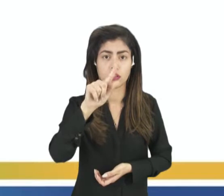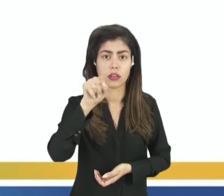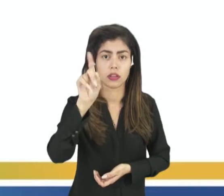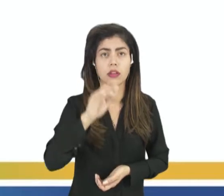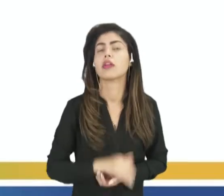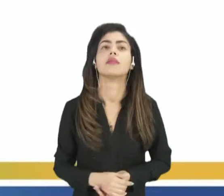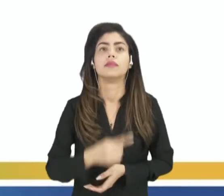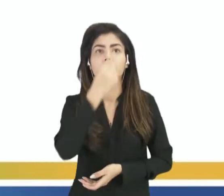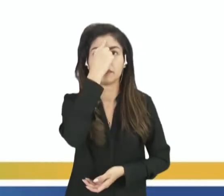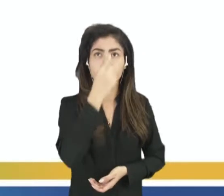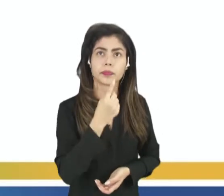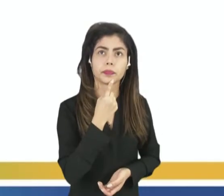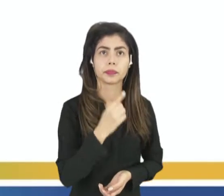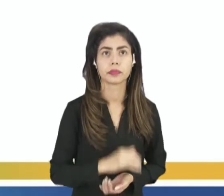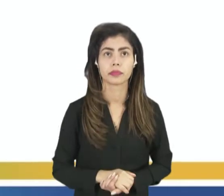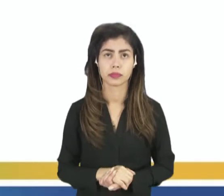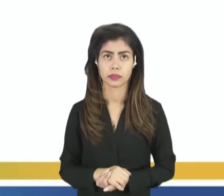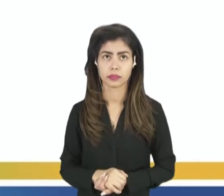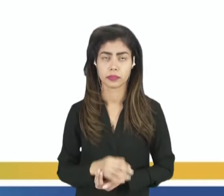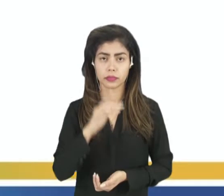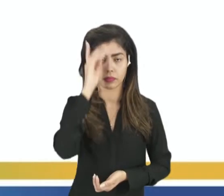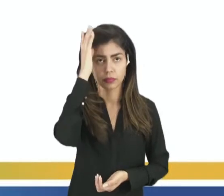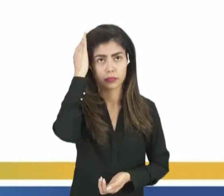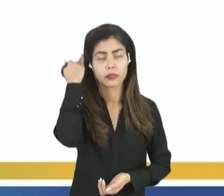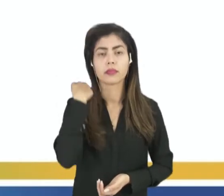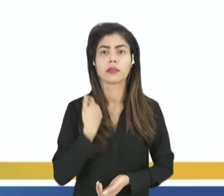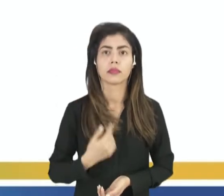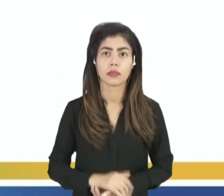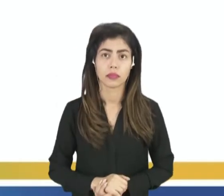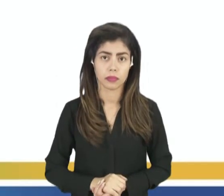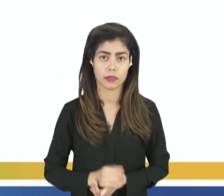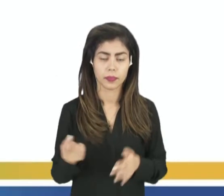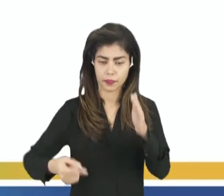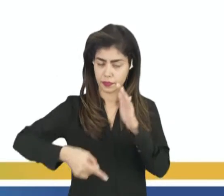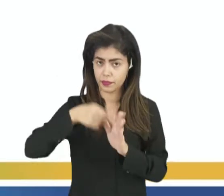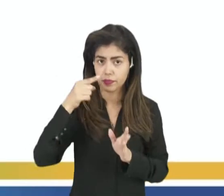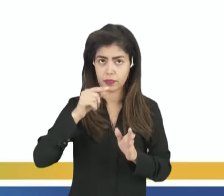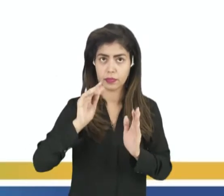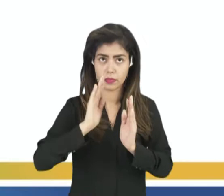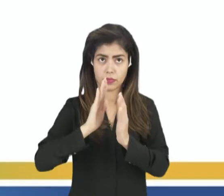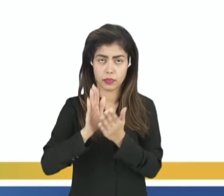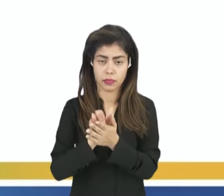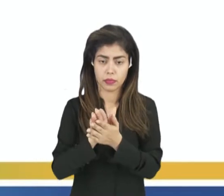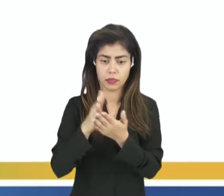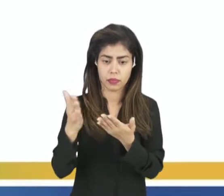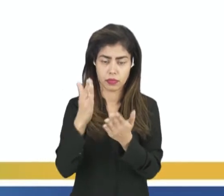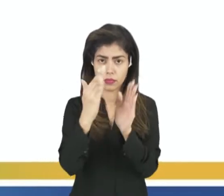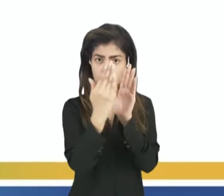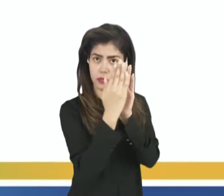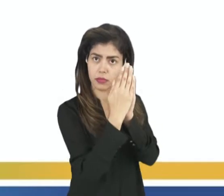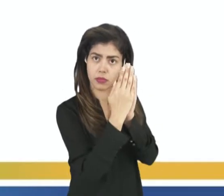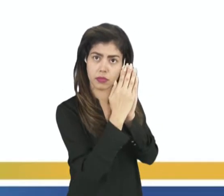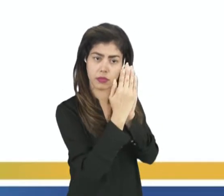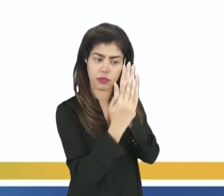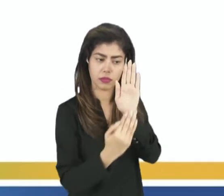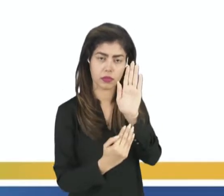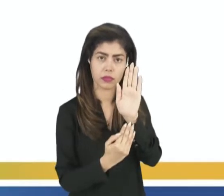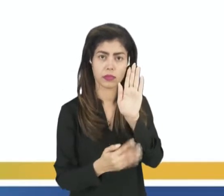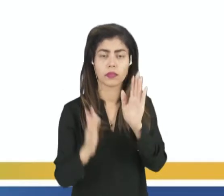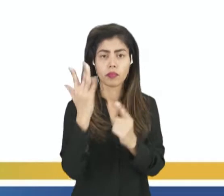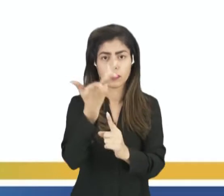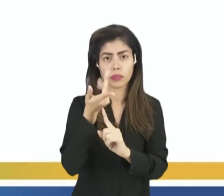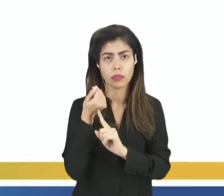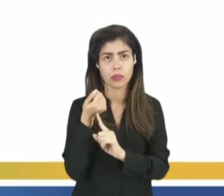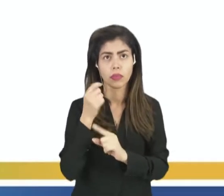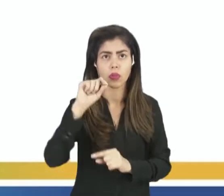E essa imagem é o frontispício, a primeira capa feita por algum artista do que